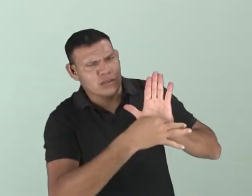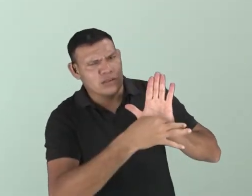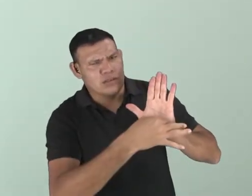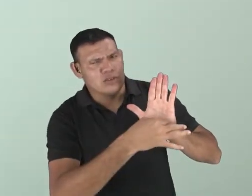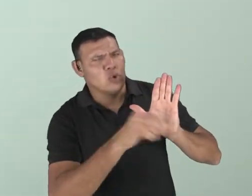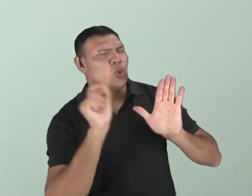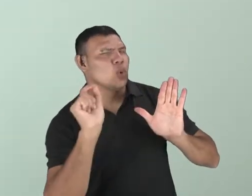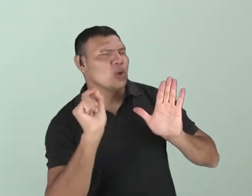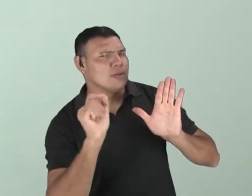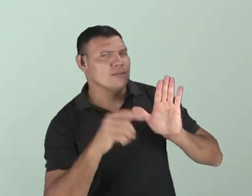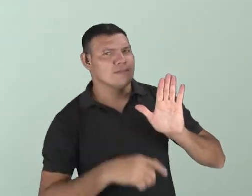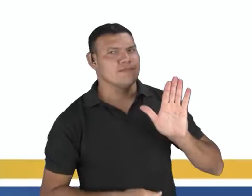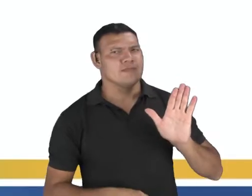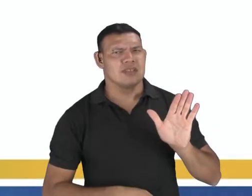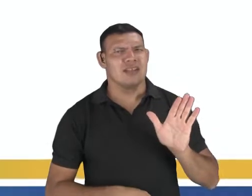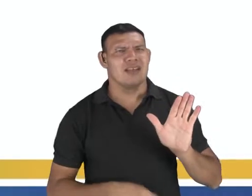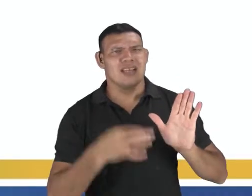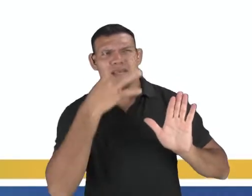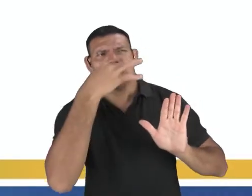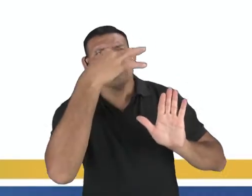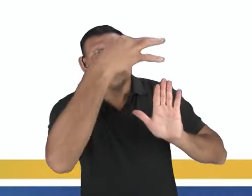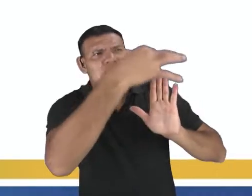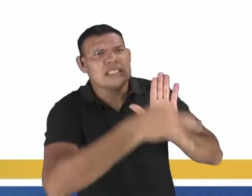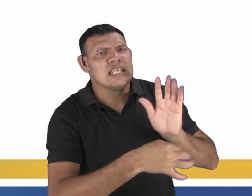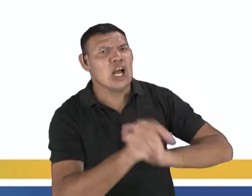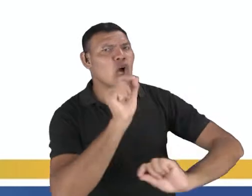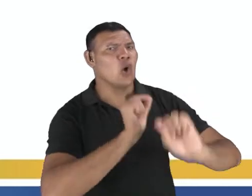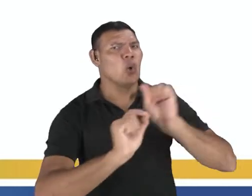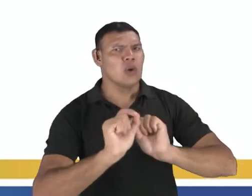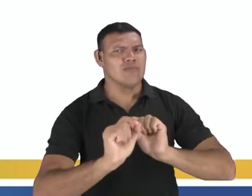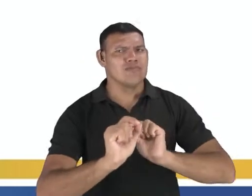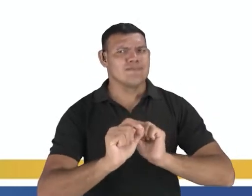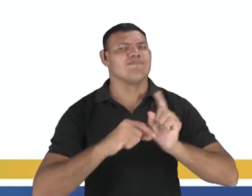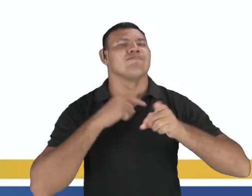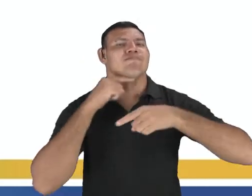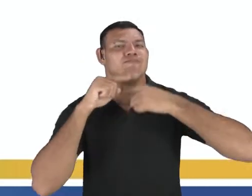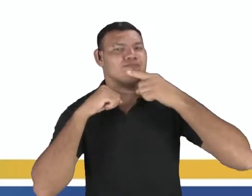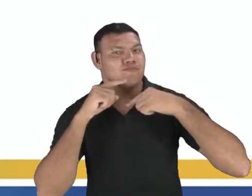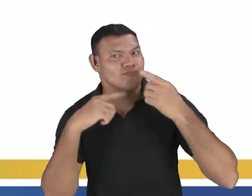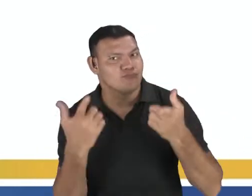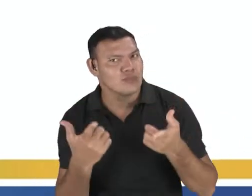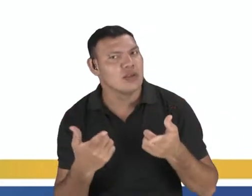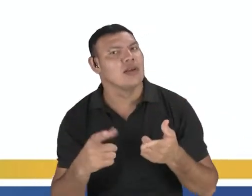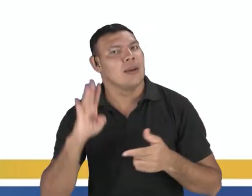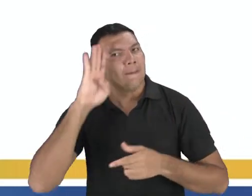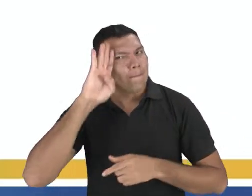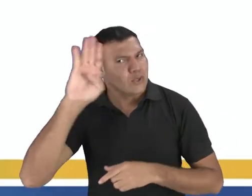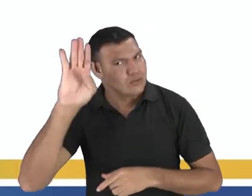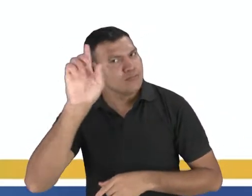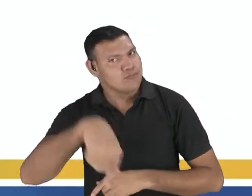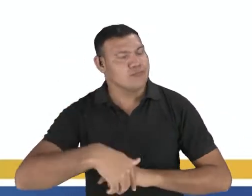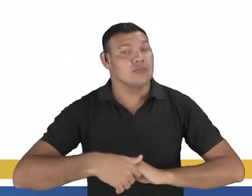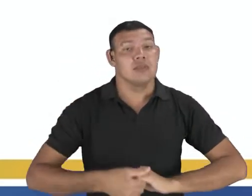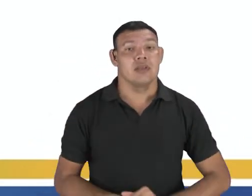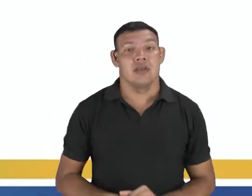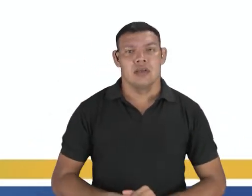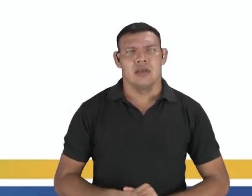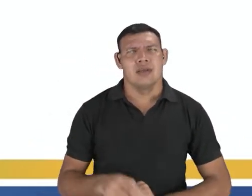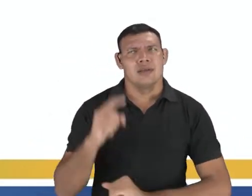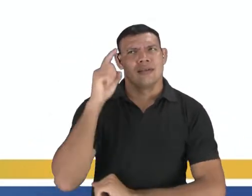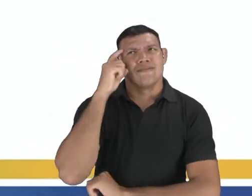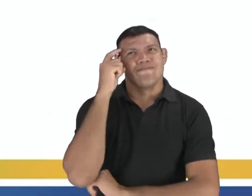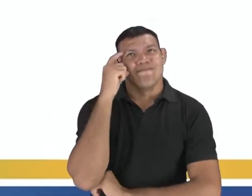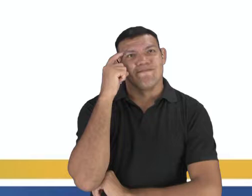que, primeiramente? O que é argumentar? A primeira dúvida que tem que ser sanada é essa. Quando nós pensamos